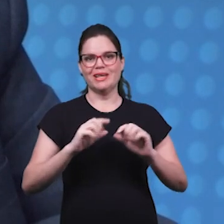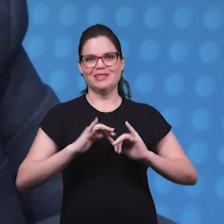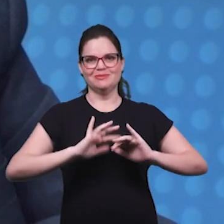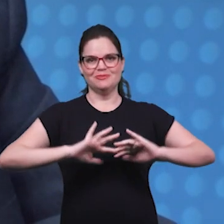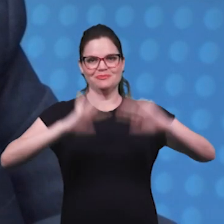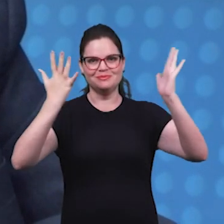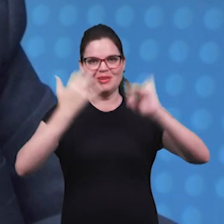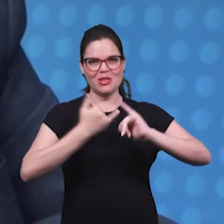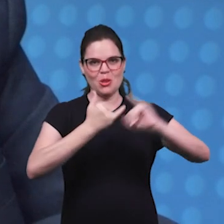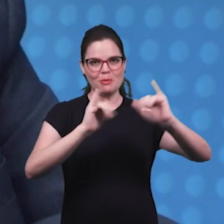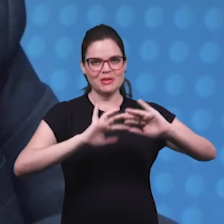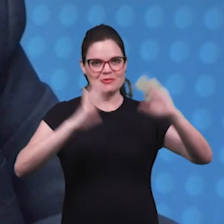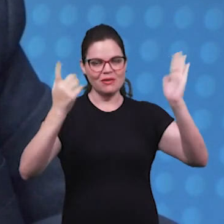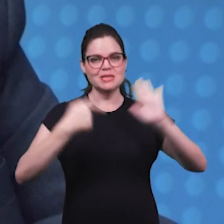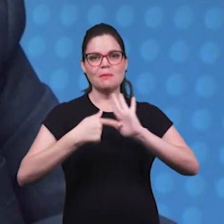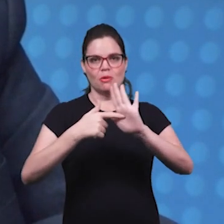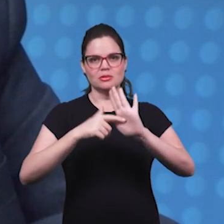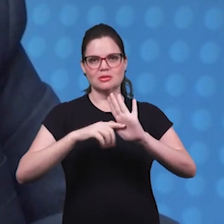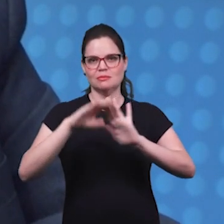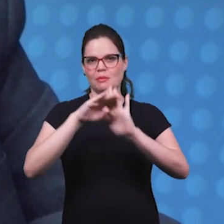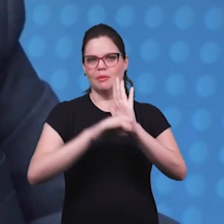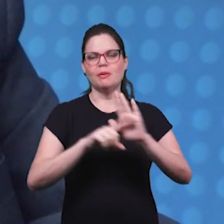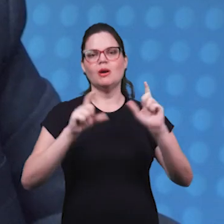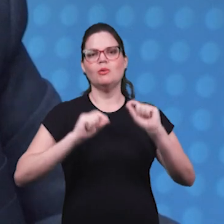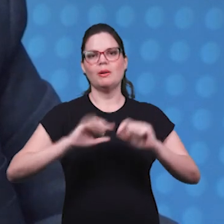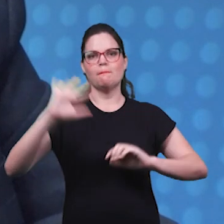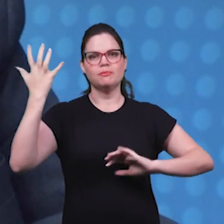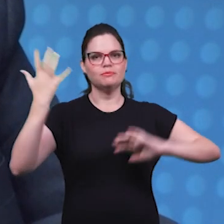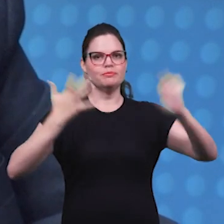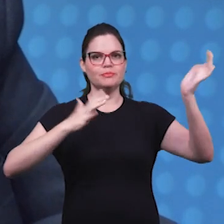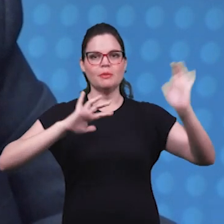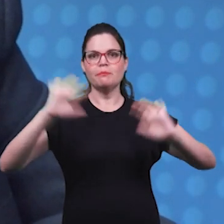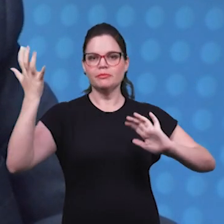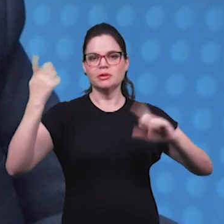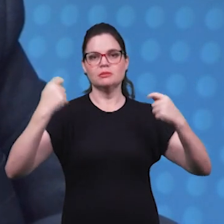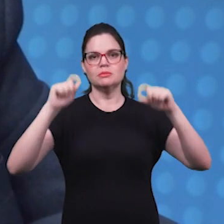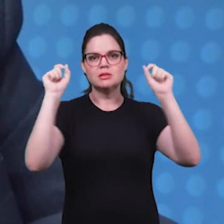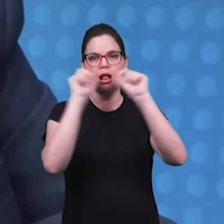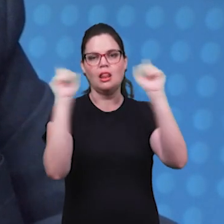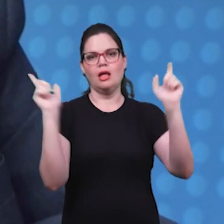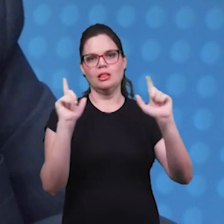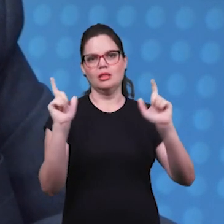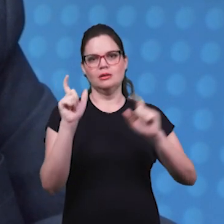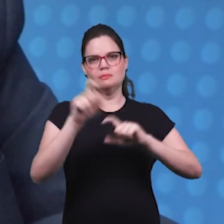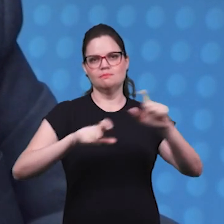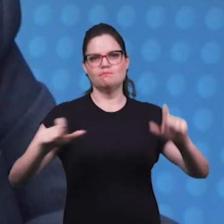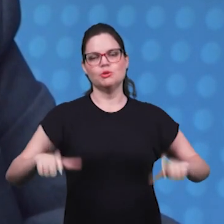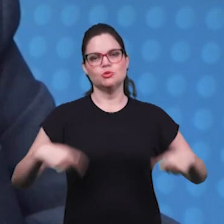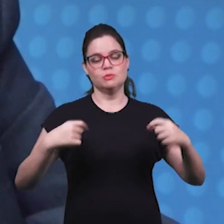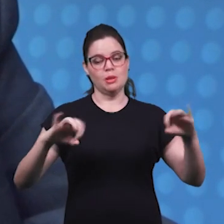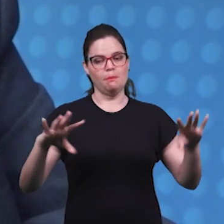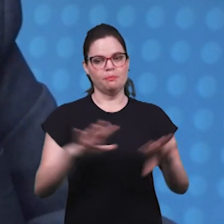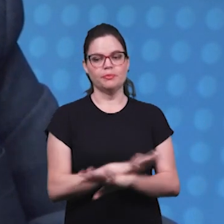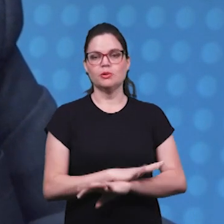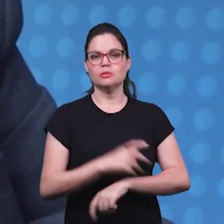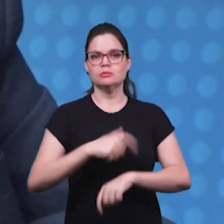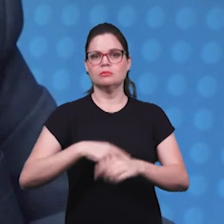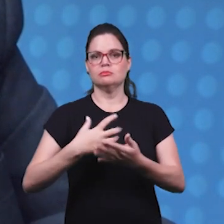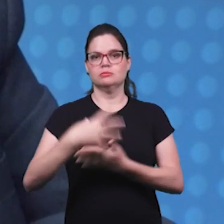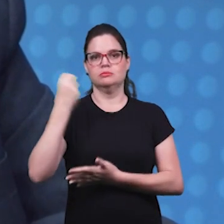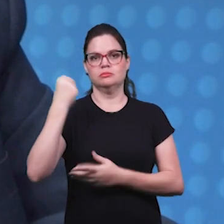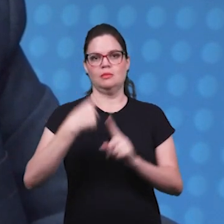das trombetas são sinais e alertas para que o mundo esteja preparado, para que principalmente a igreja esteja